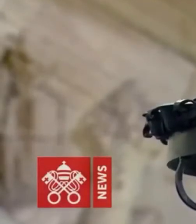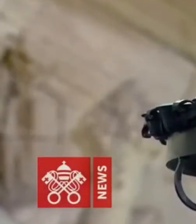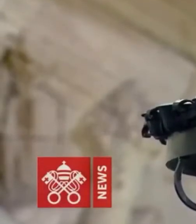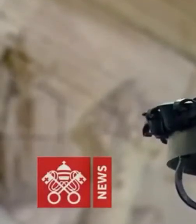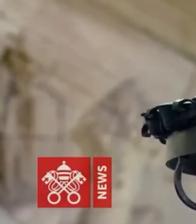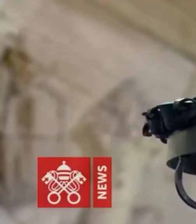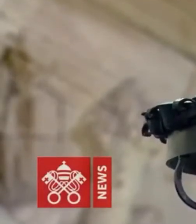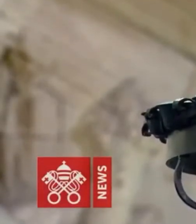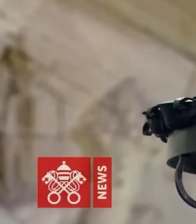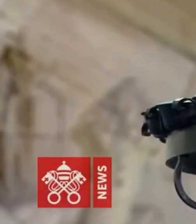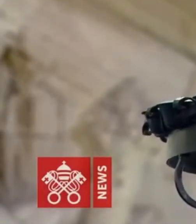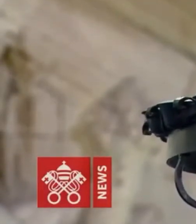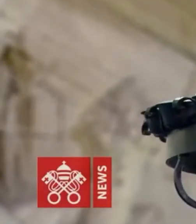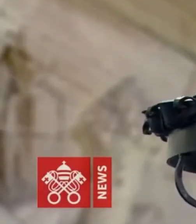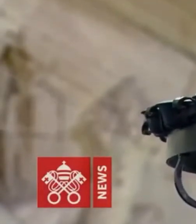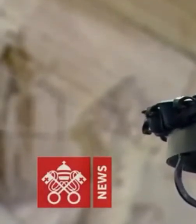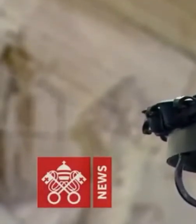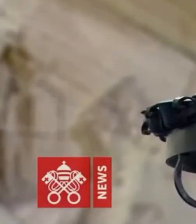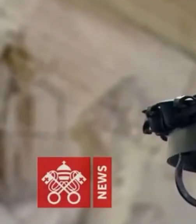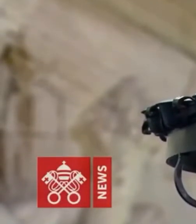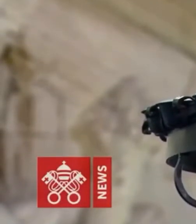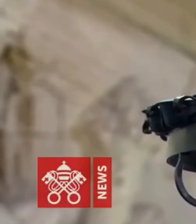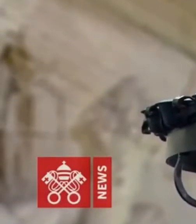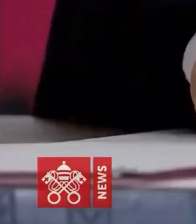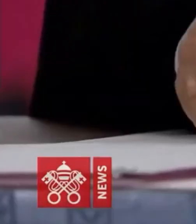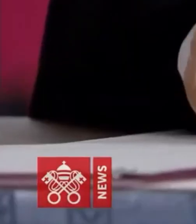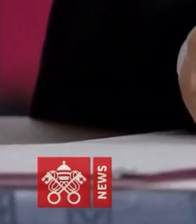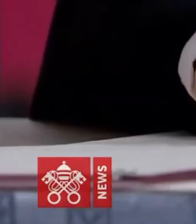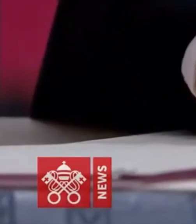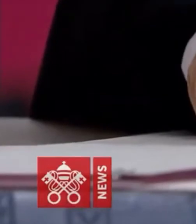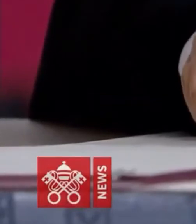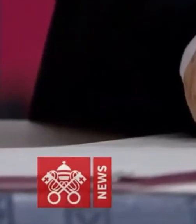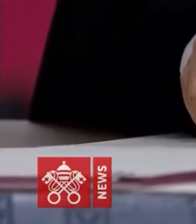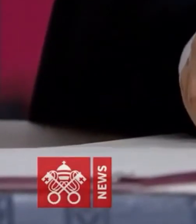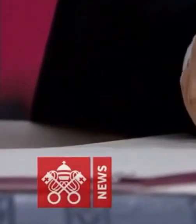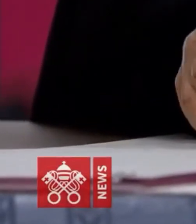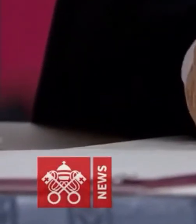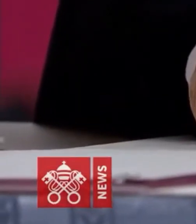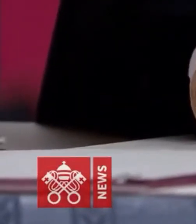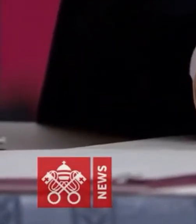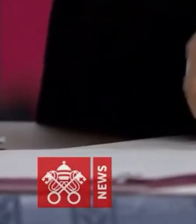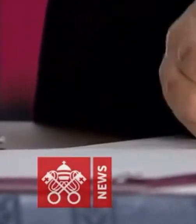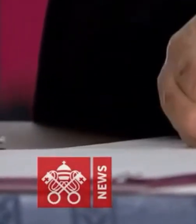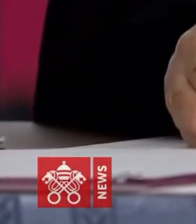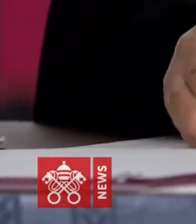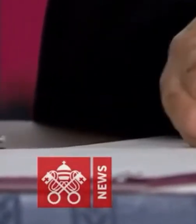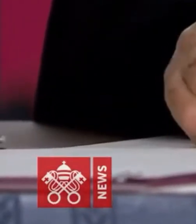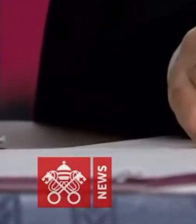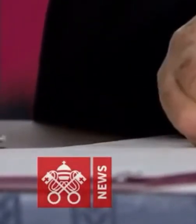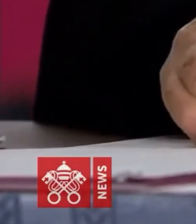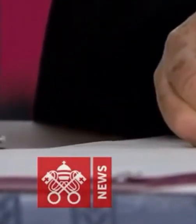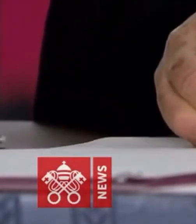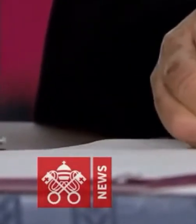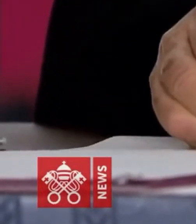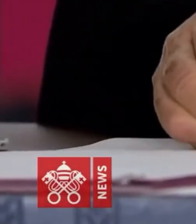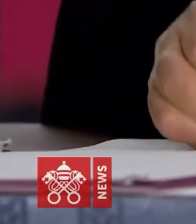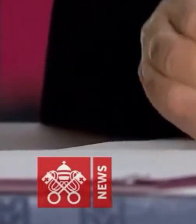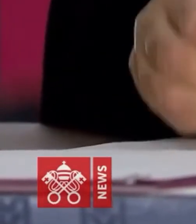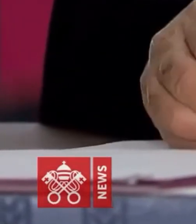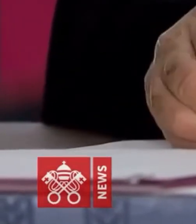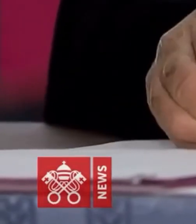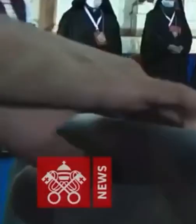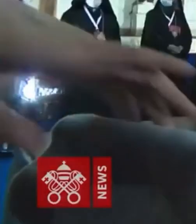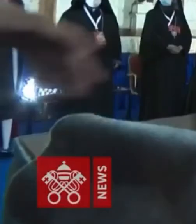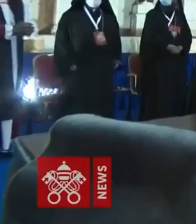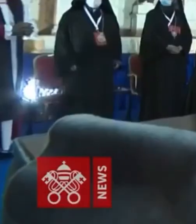em setembro do ano passado. O Papa fez um acordo, chamou todos os líderes mundiais, eles estão fazendo um acordo para essa